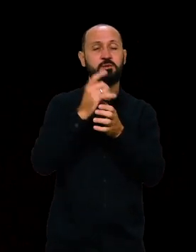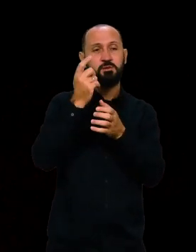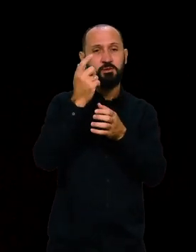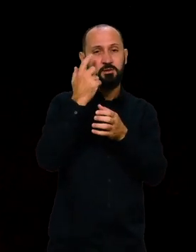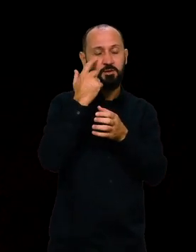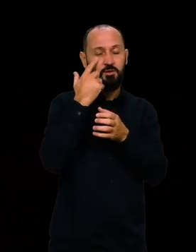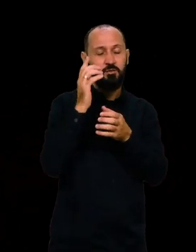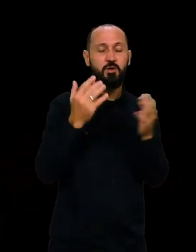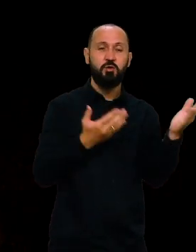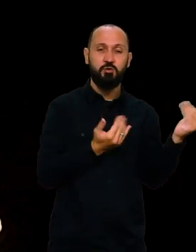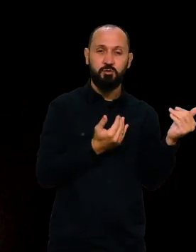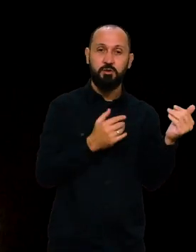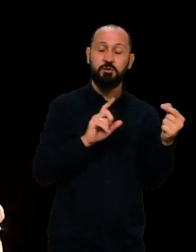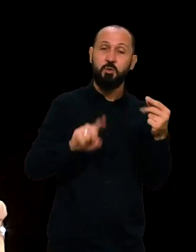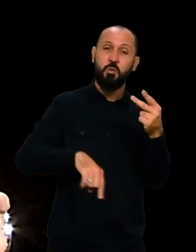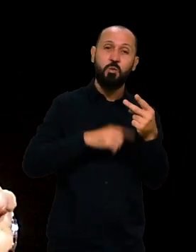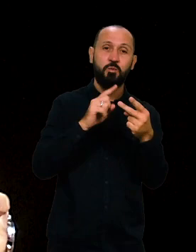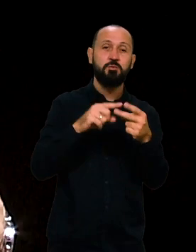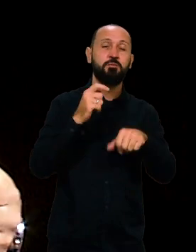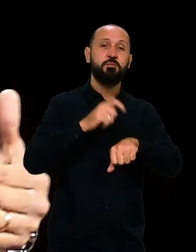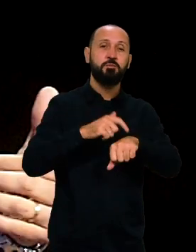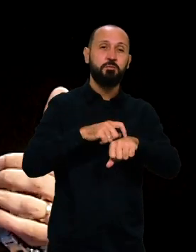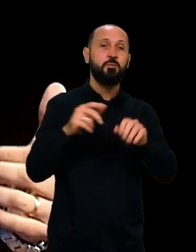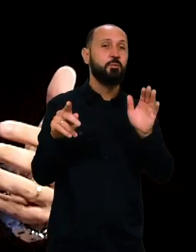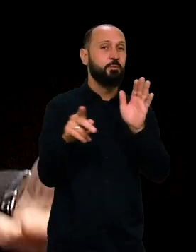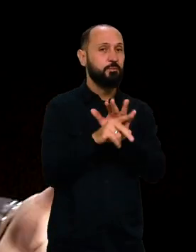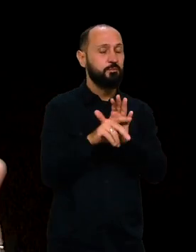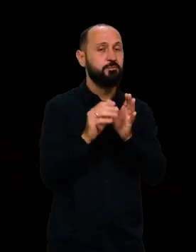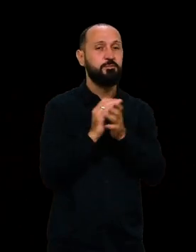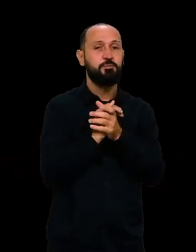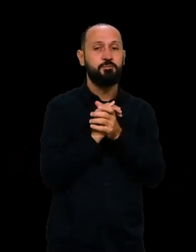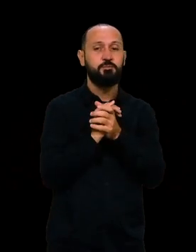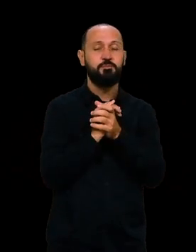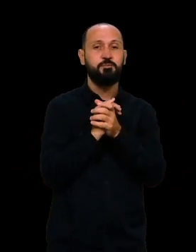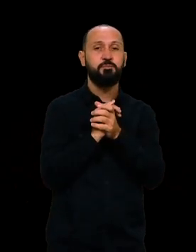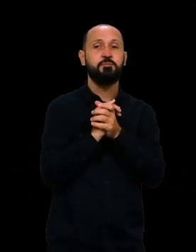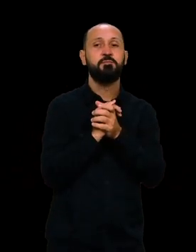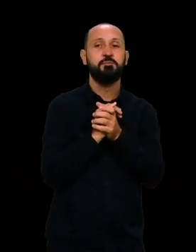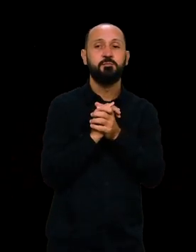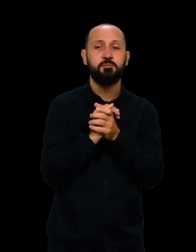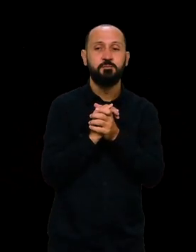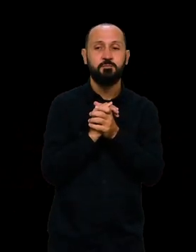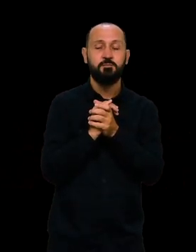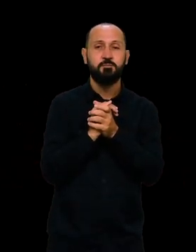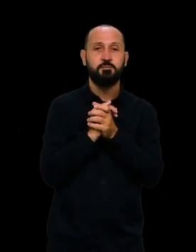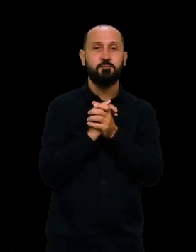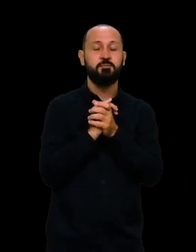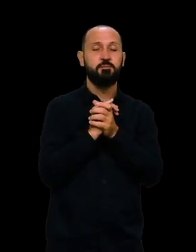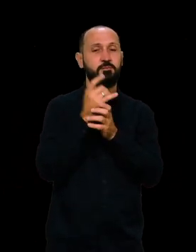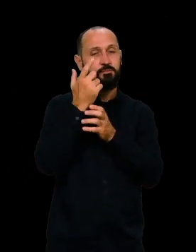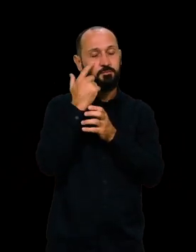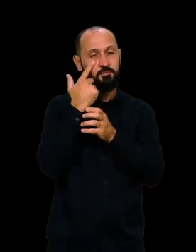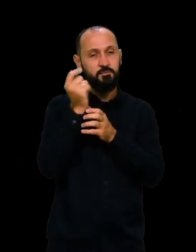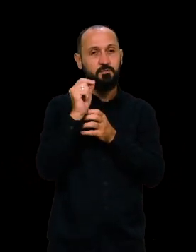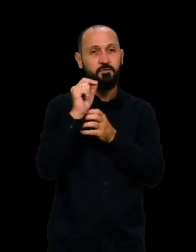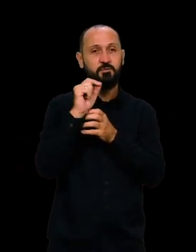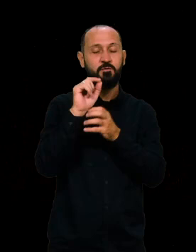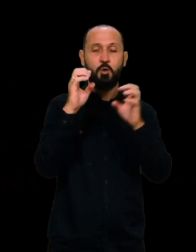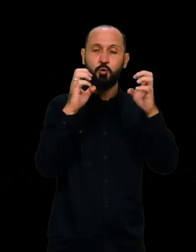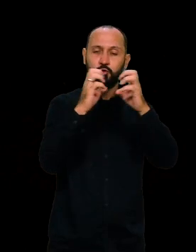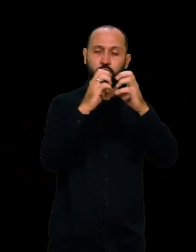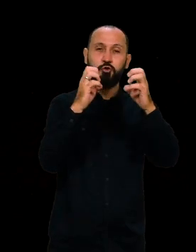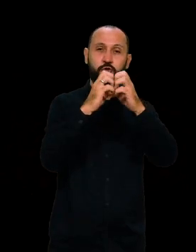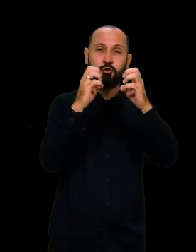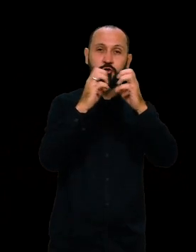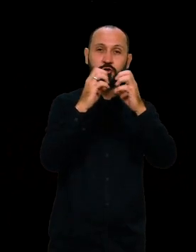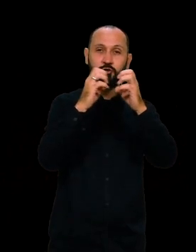Porã aos 12 anos. Aí eu vivo um pedacinho da adolescência, aí sim, tem outro momento de Ponta Porã também, que é o momento de